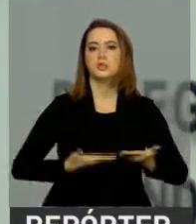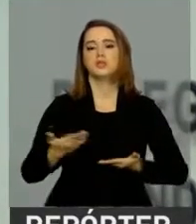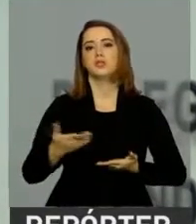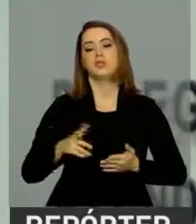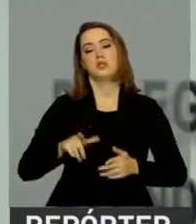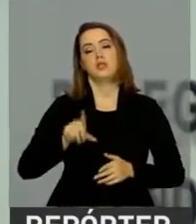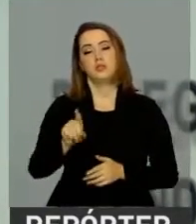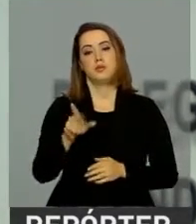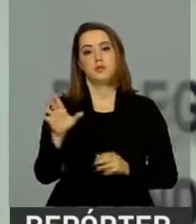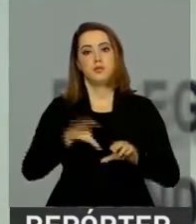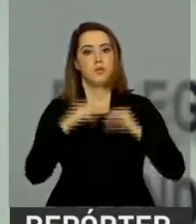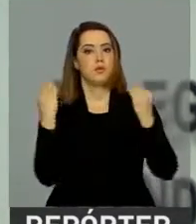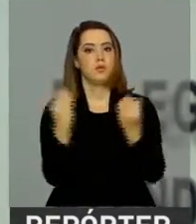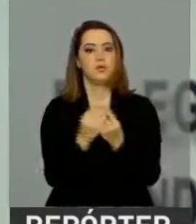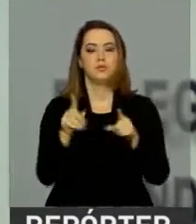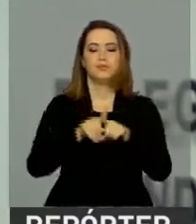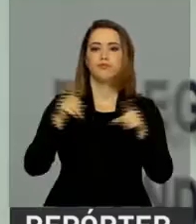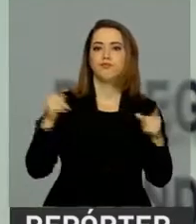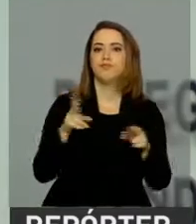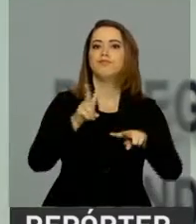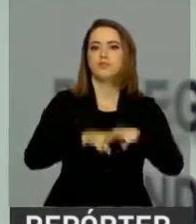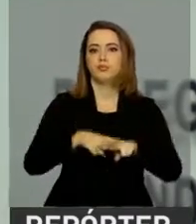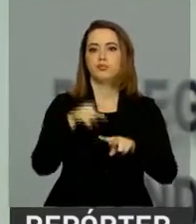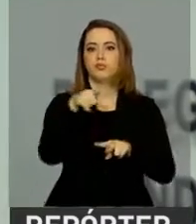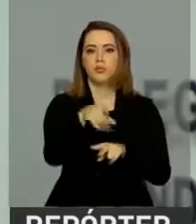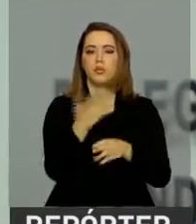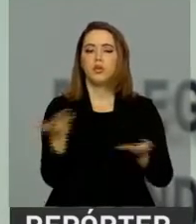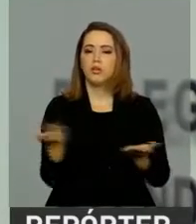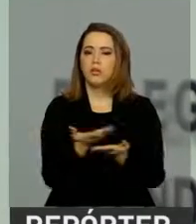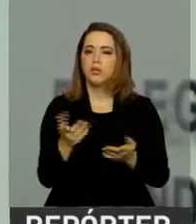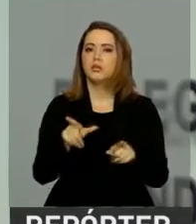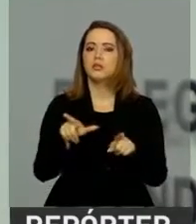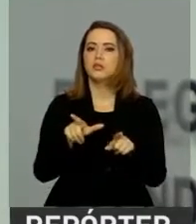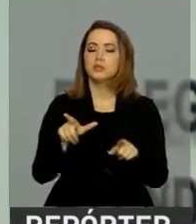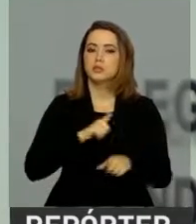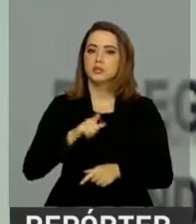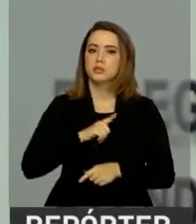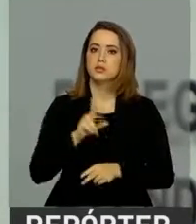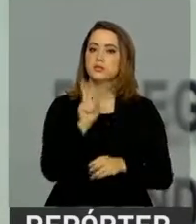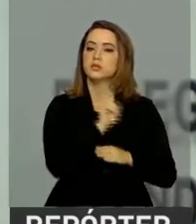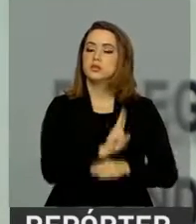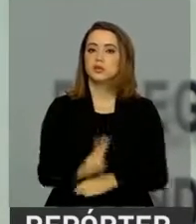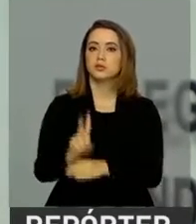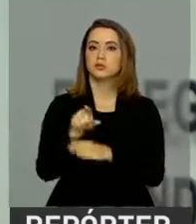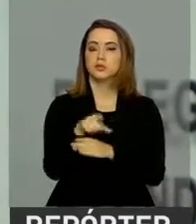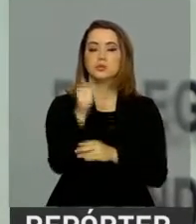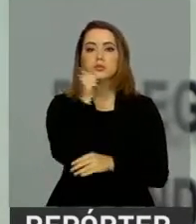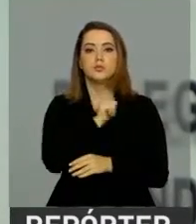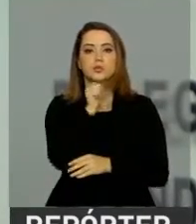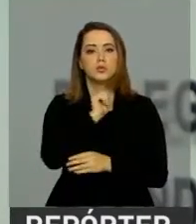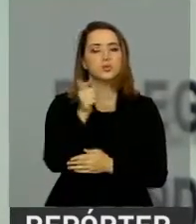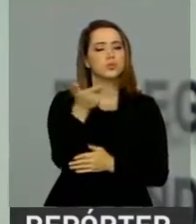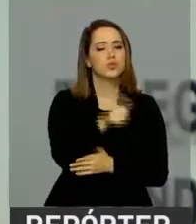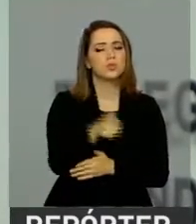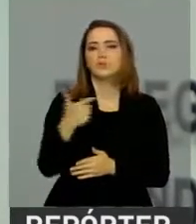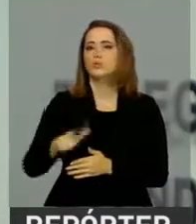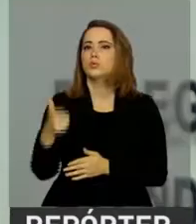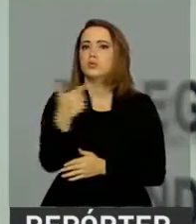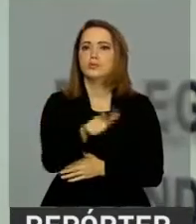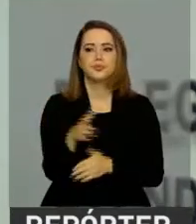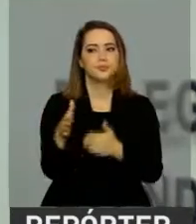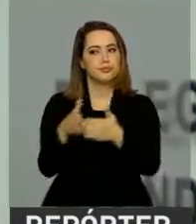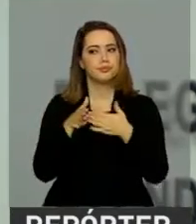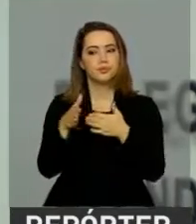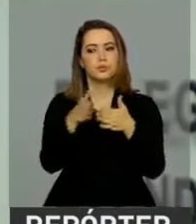de enfrentamento com diversos atores para apoiar essa mulher, não só na responsabilização desse agressor, mas em toda e qualquer outra demanda